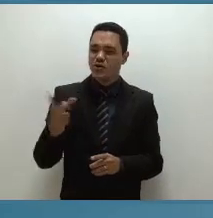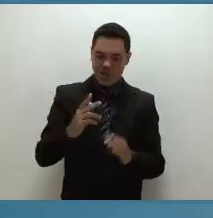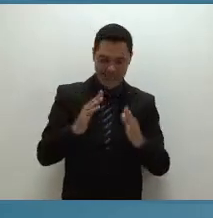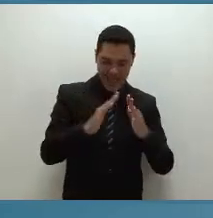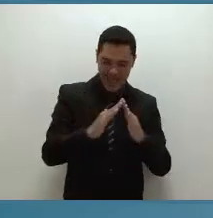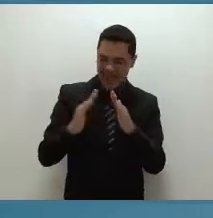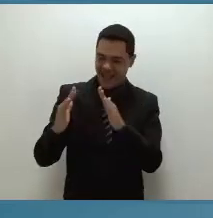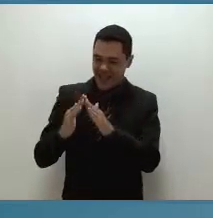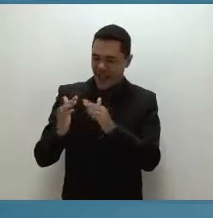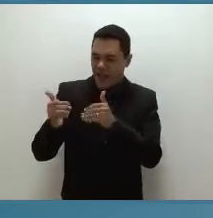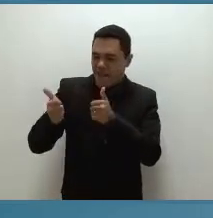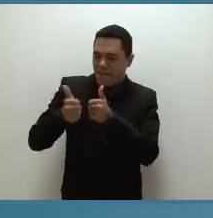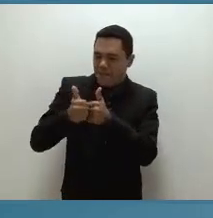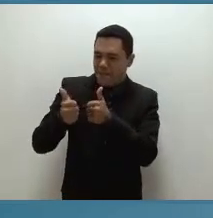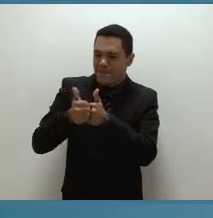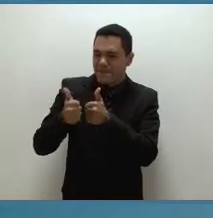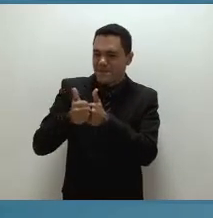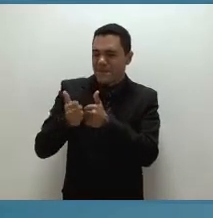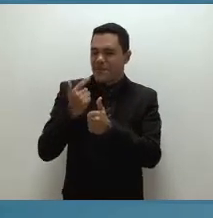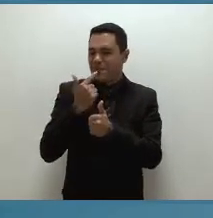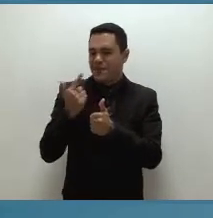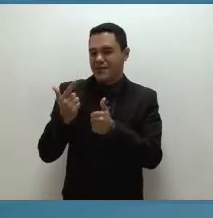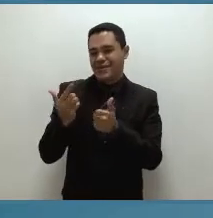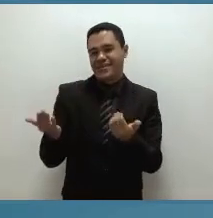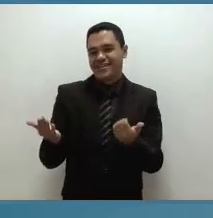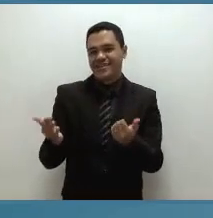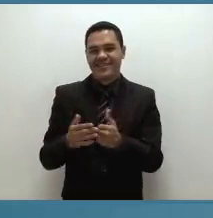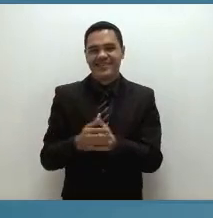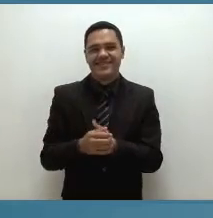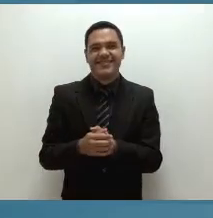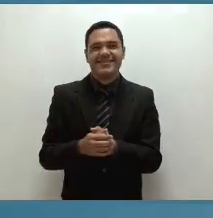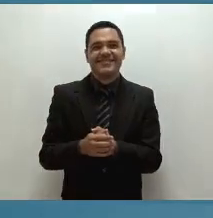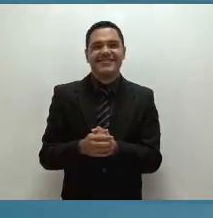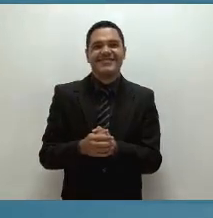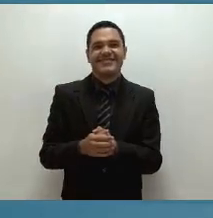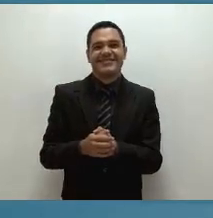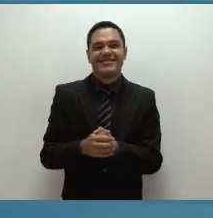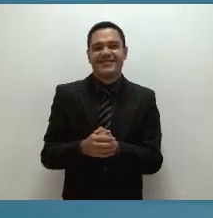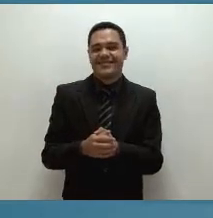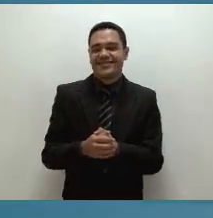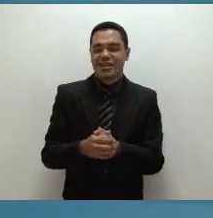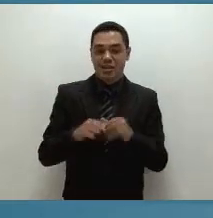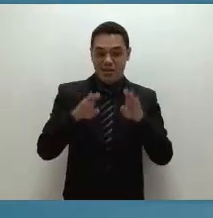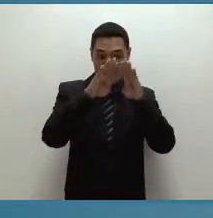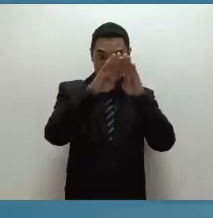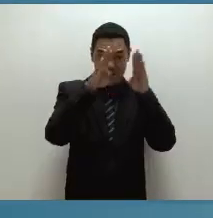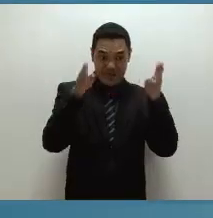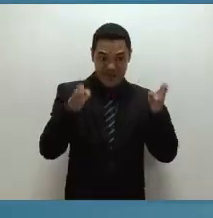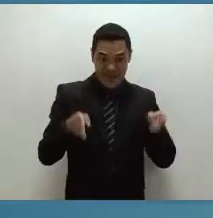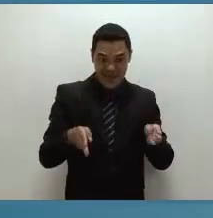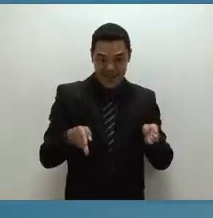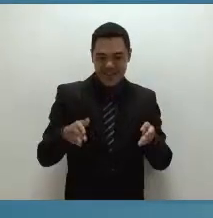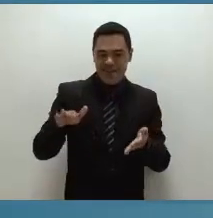vizinhas, ainda quando estávamos com nossos gabinetes